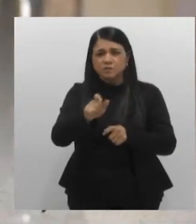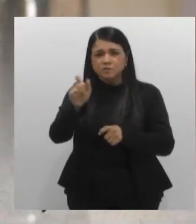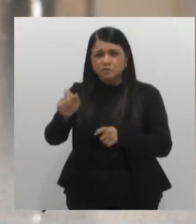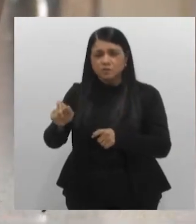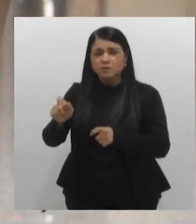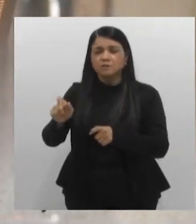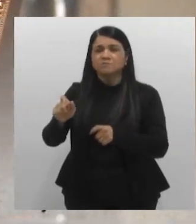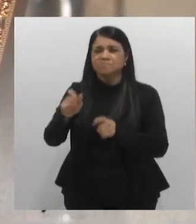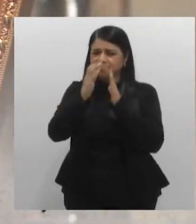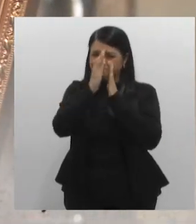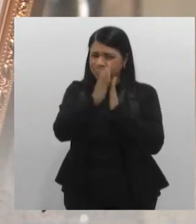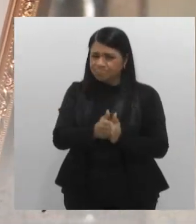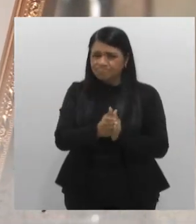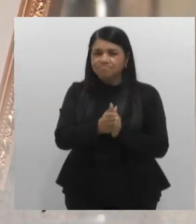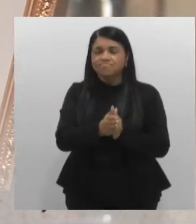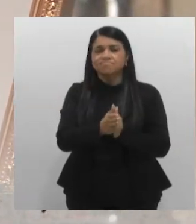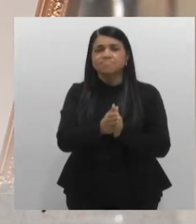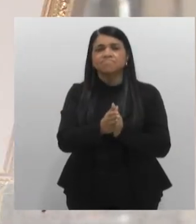indulgência plenária.